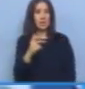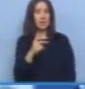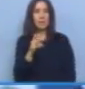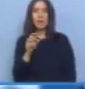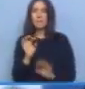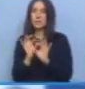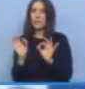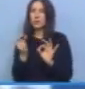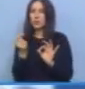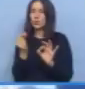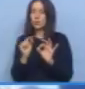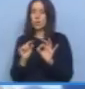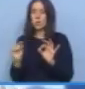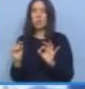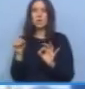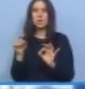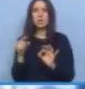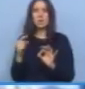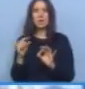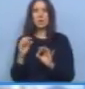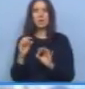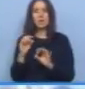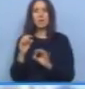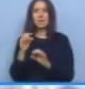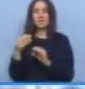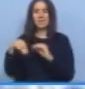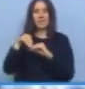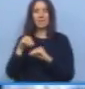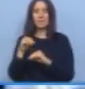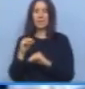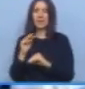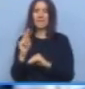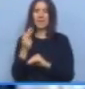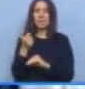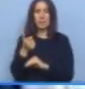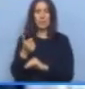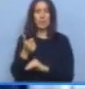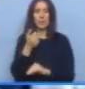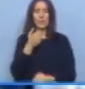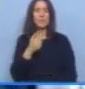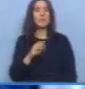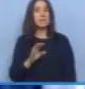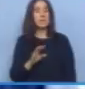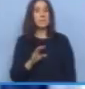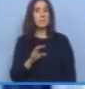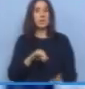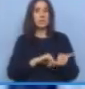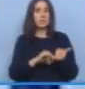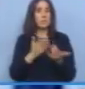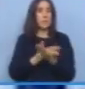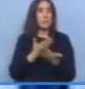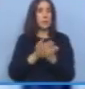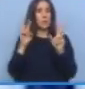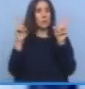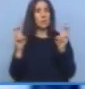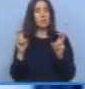pouquinho mais fina ainda e 2 lados assim, é muito bom. E a Associação Bom ao Pão chamava assim